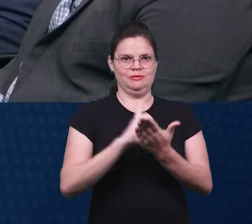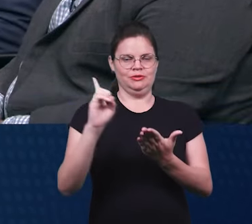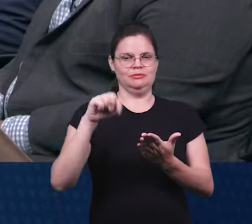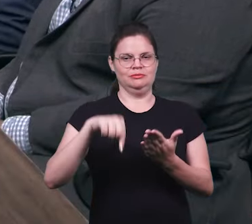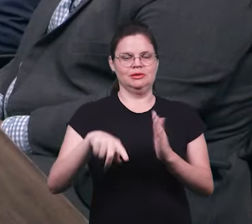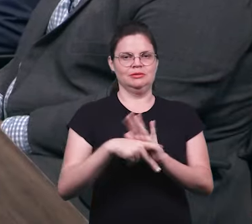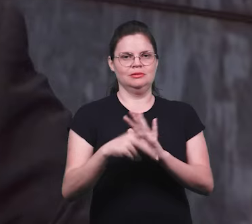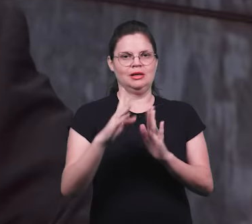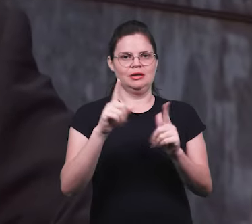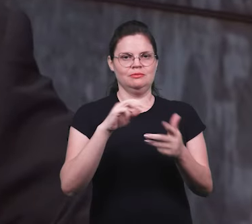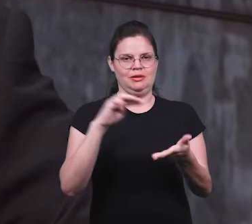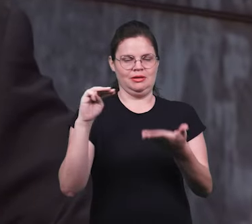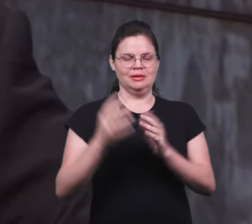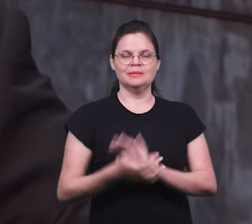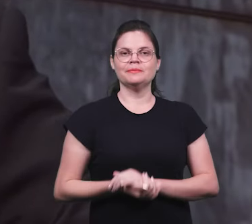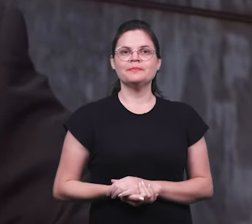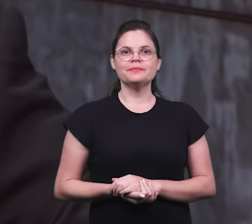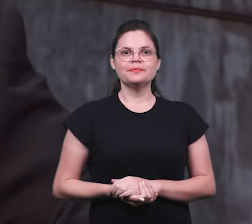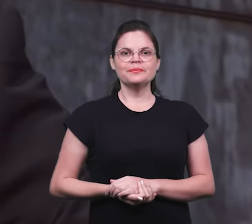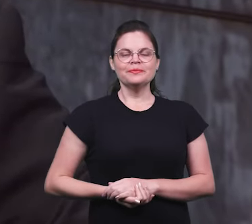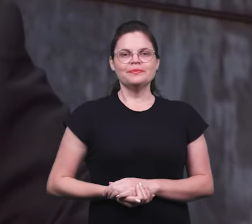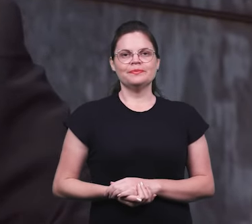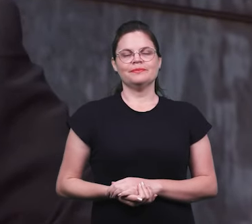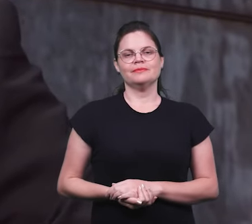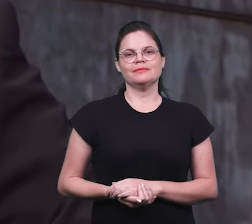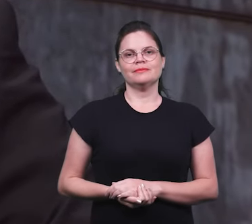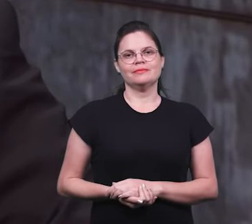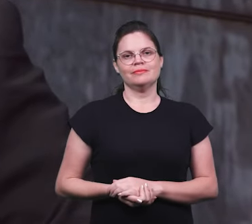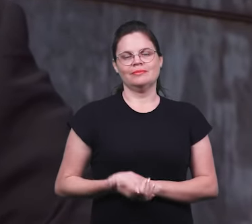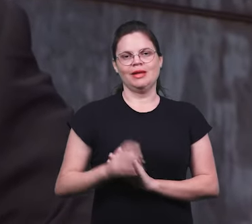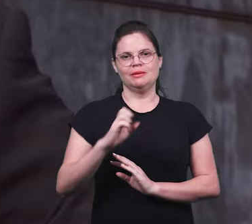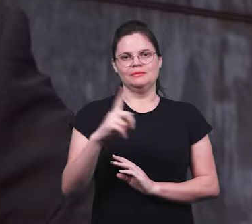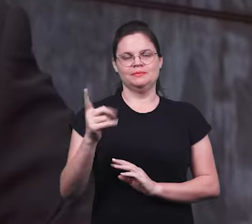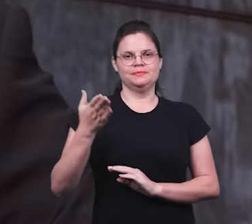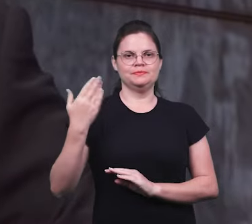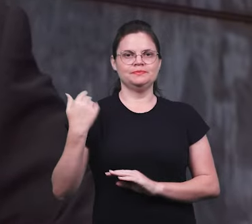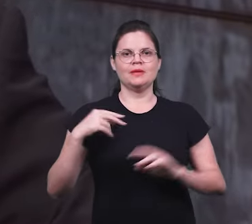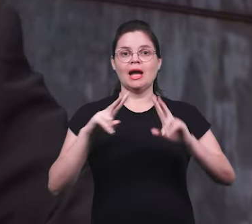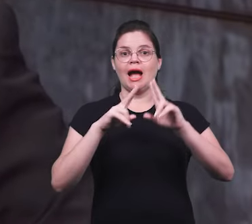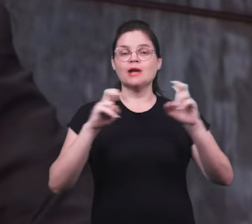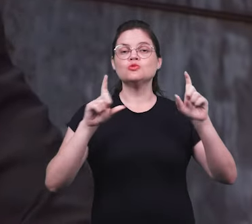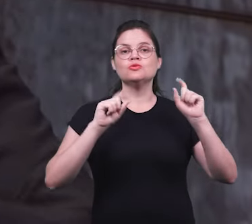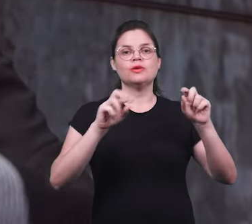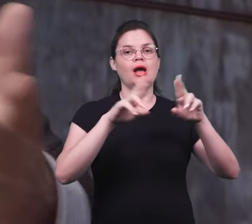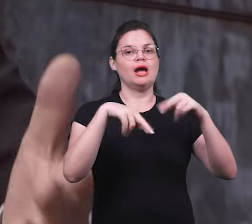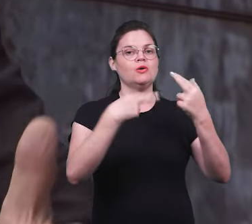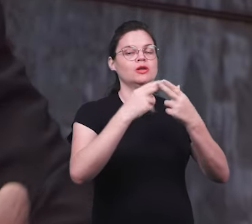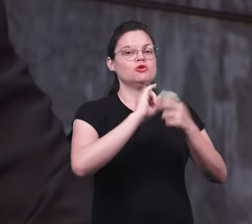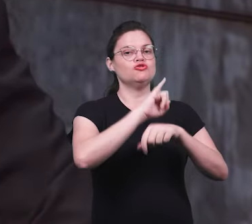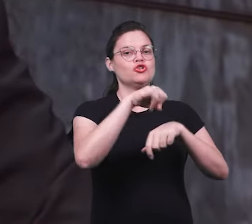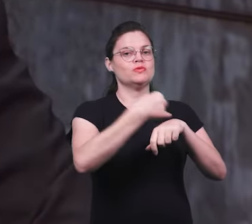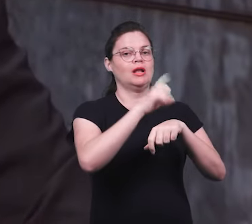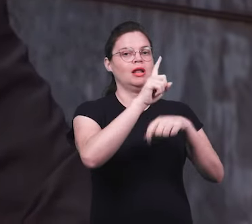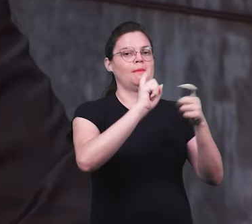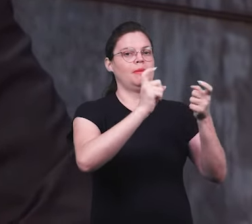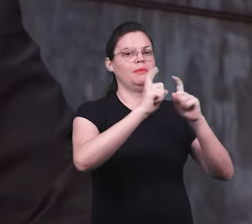todos. No episódio passado, nós falamos do Concílio de Jerusalém, onde a conclusão do